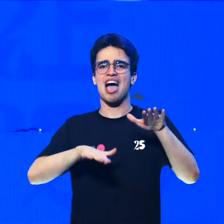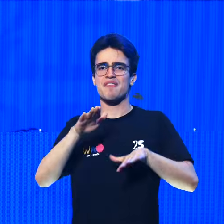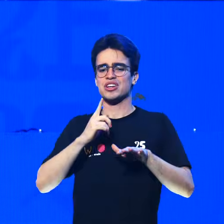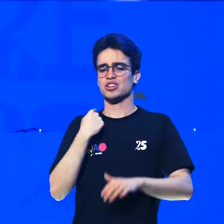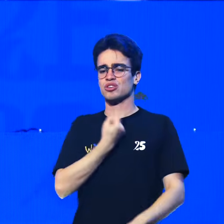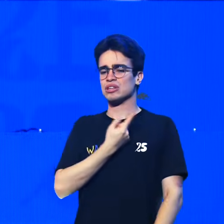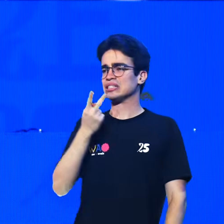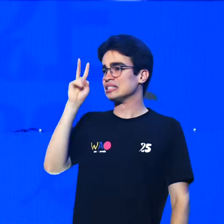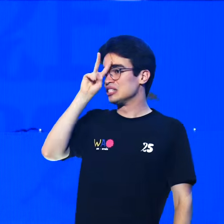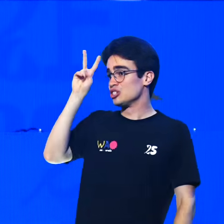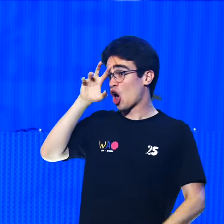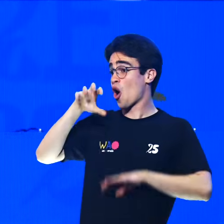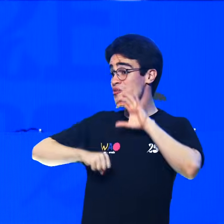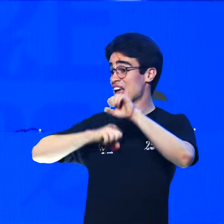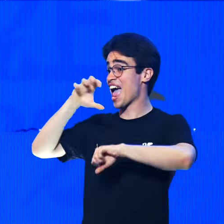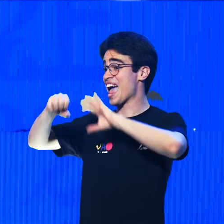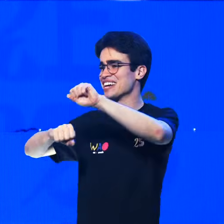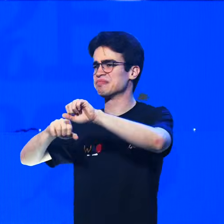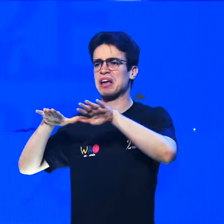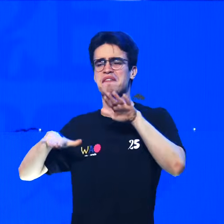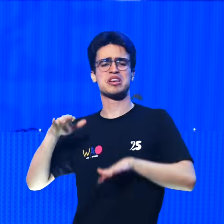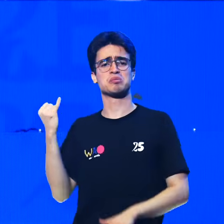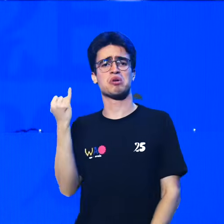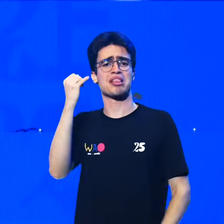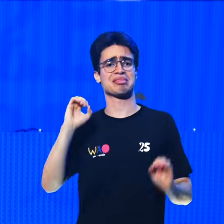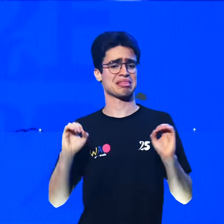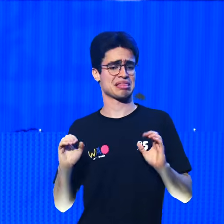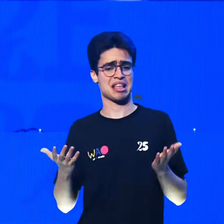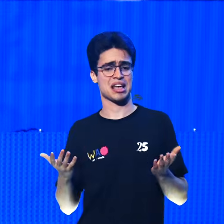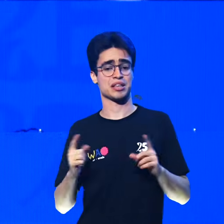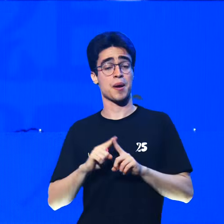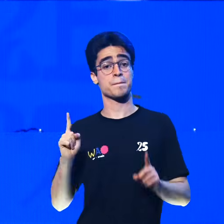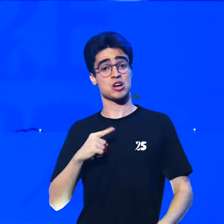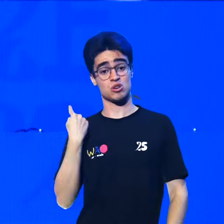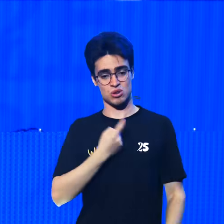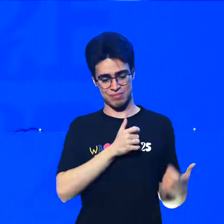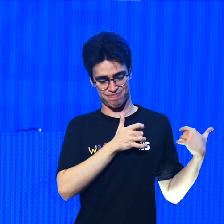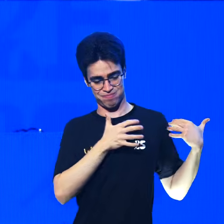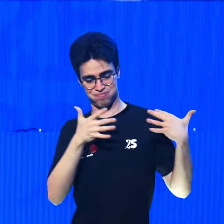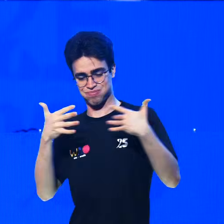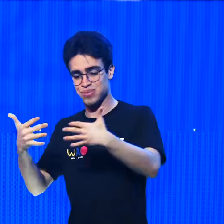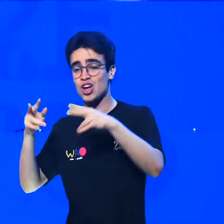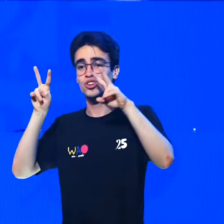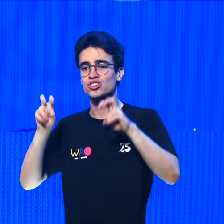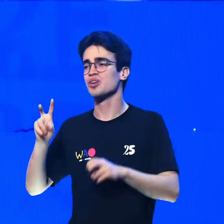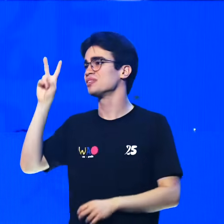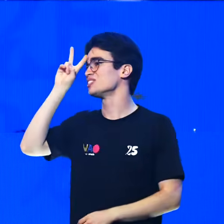ter histórias de conquistas, mas ter uma jornada de uma história com Deus,